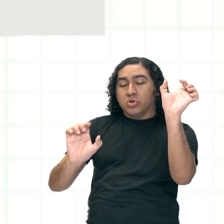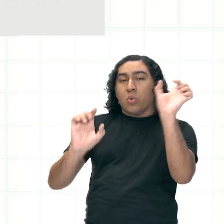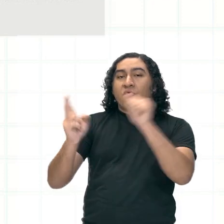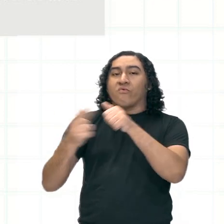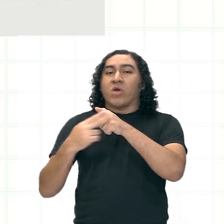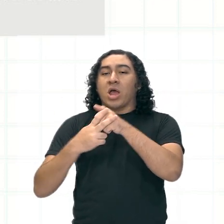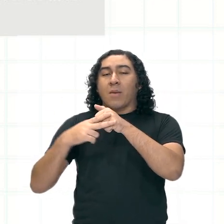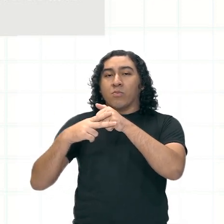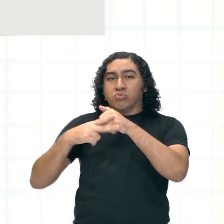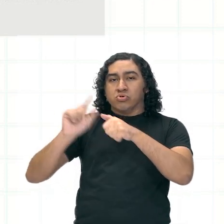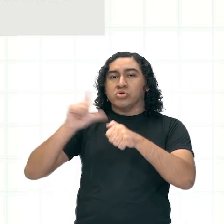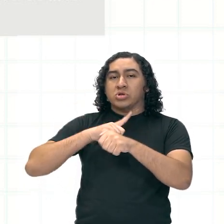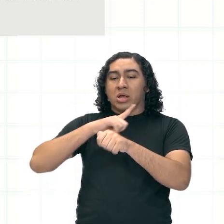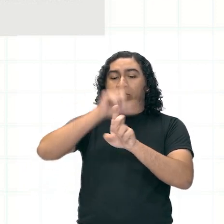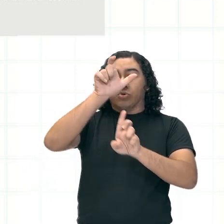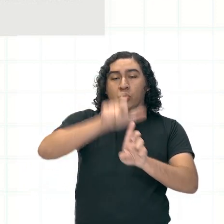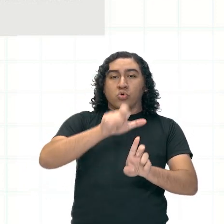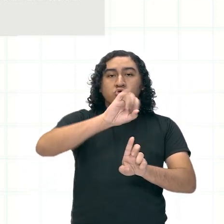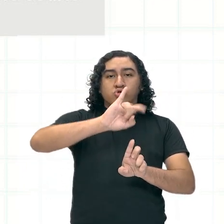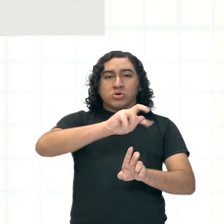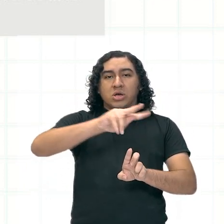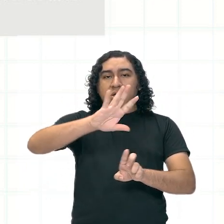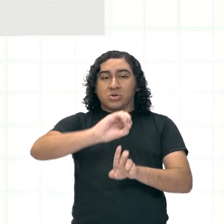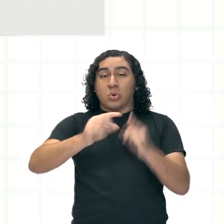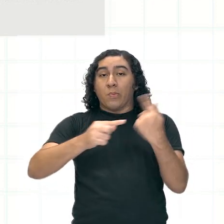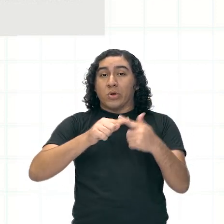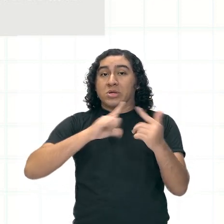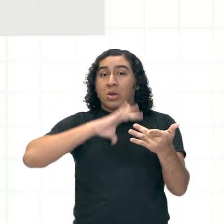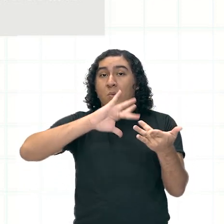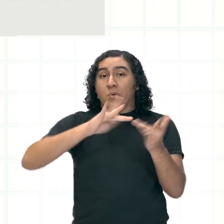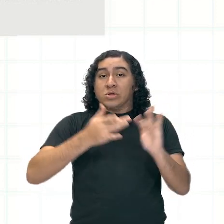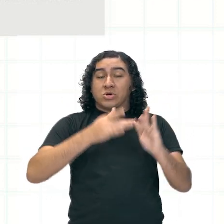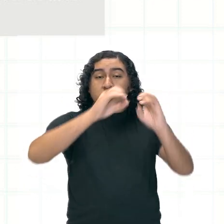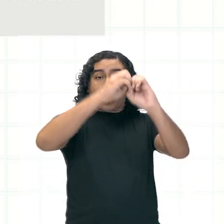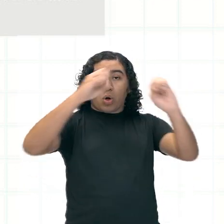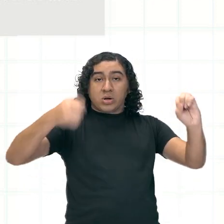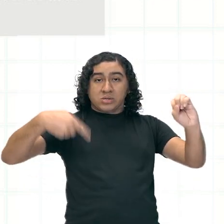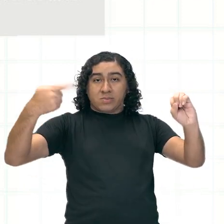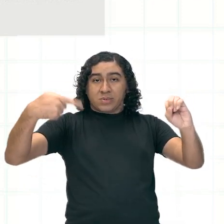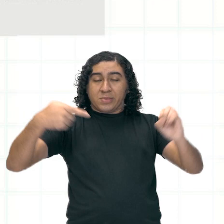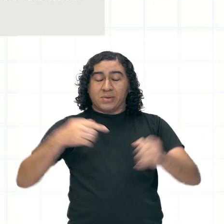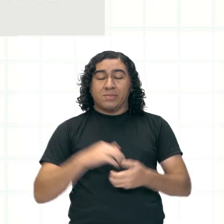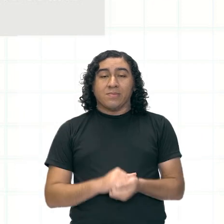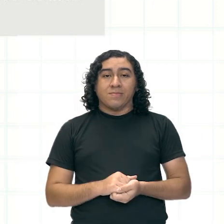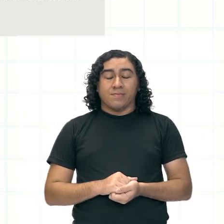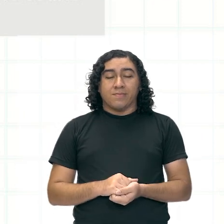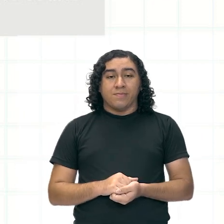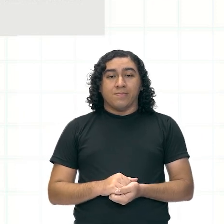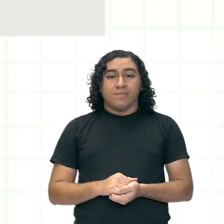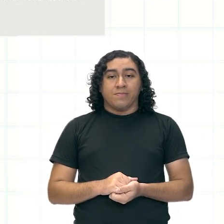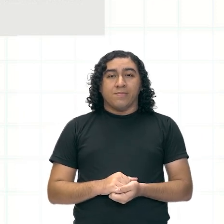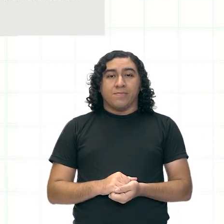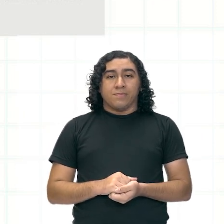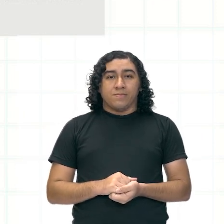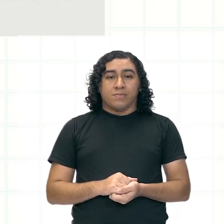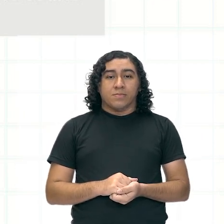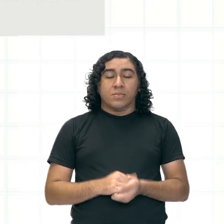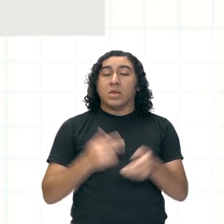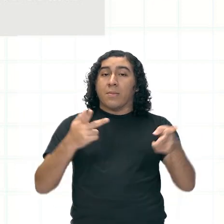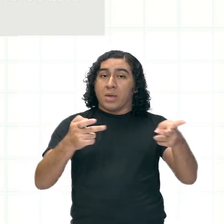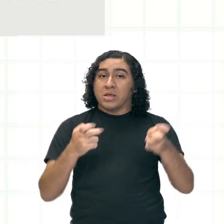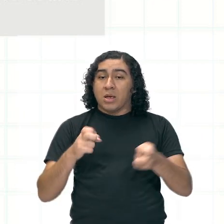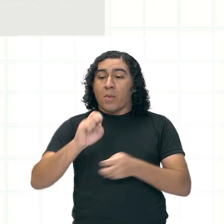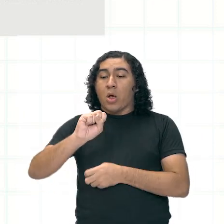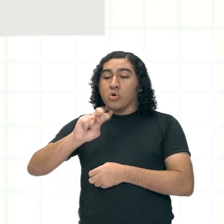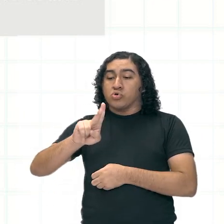verbo aqui, reunirá, por meio do contexto do período, certo? Então, percebo que o sujeito